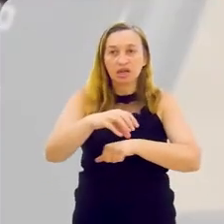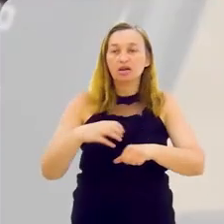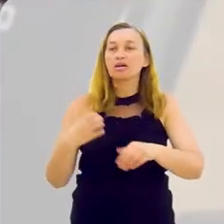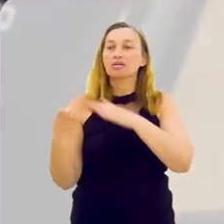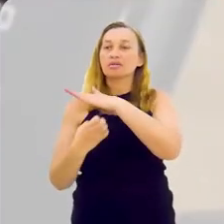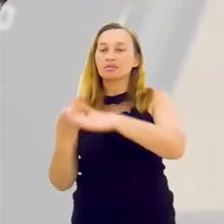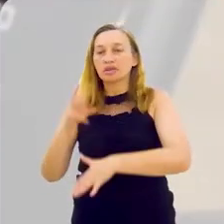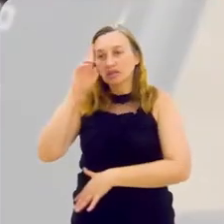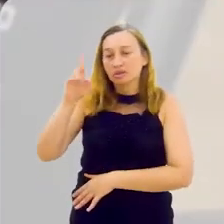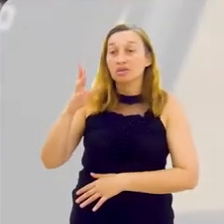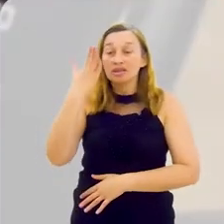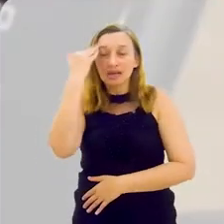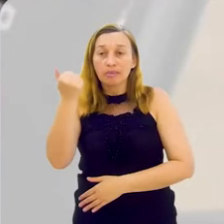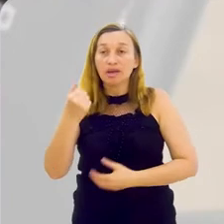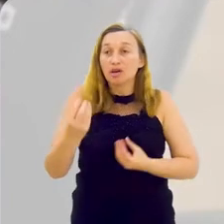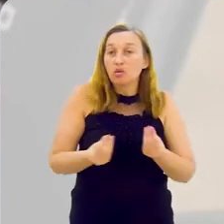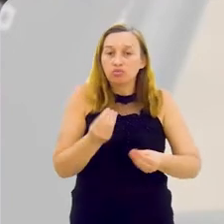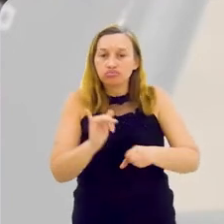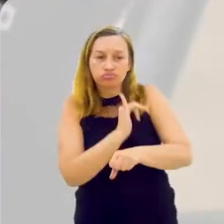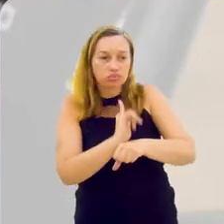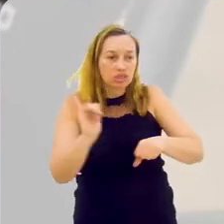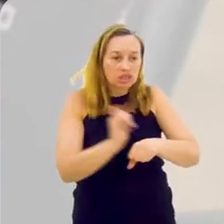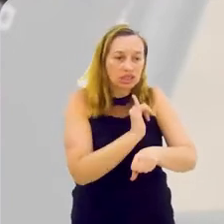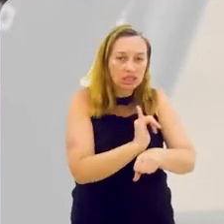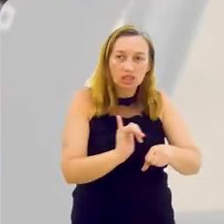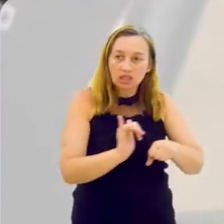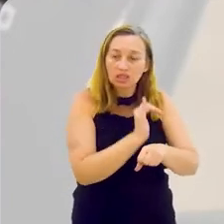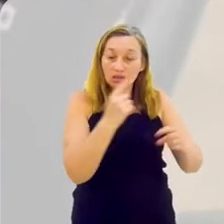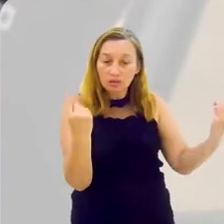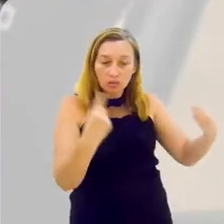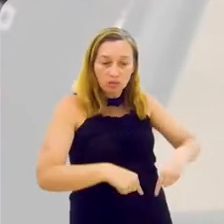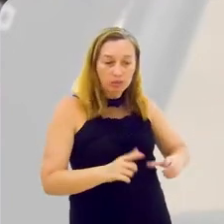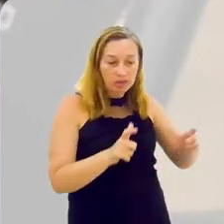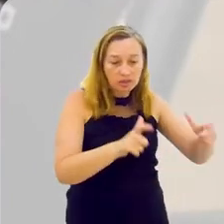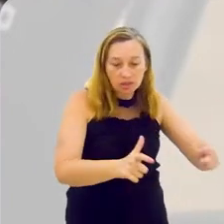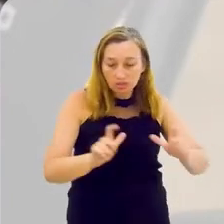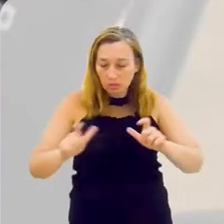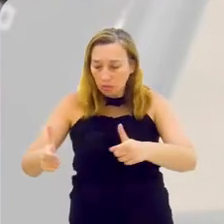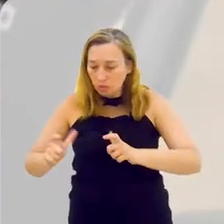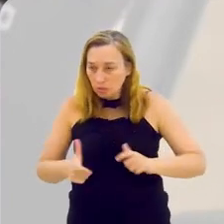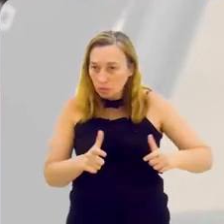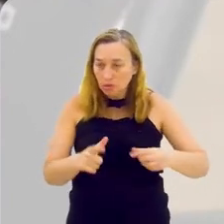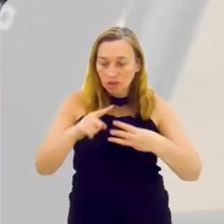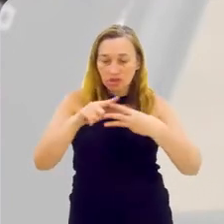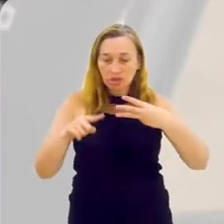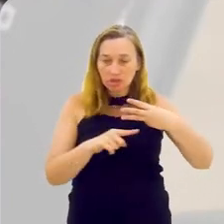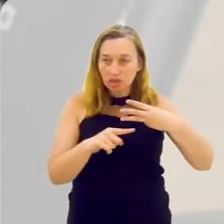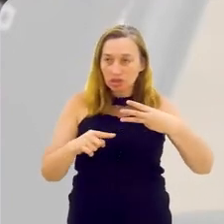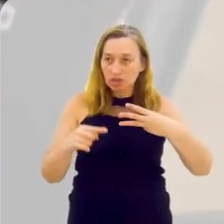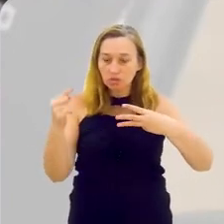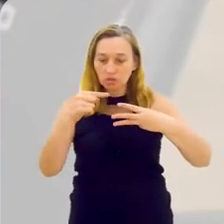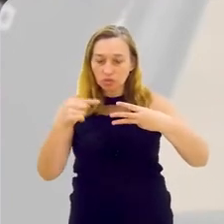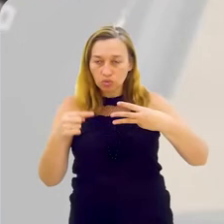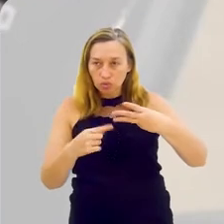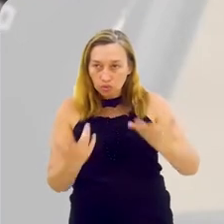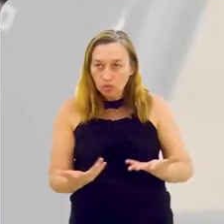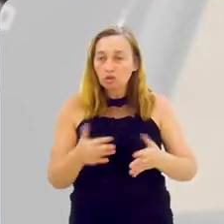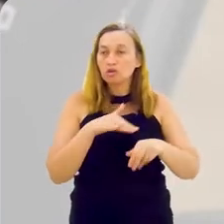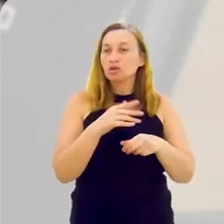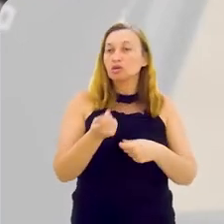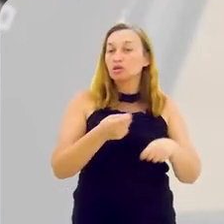as dicas para o empreendedor, para ele lidar, primeiro, ele mapear esses fatores de competitividade, esses três.